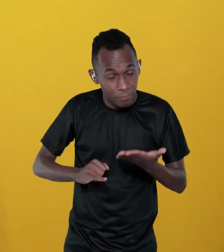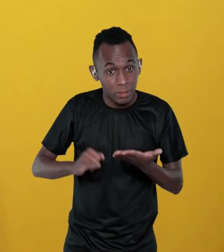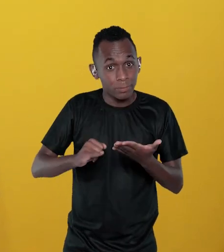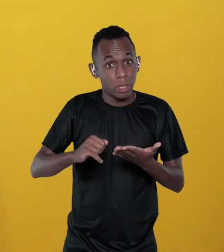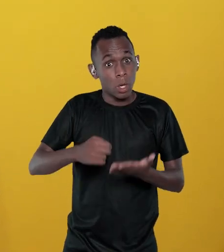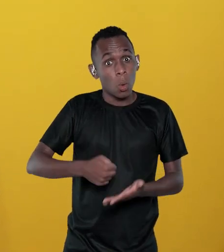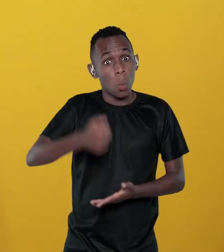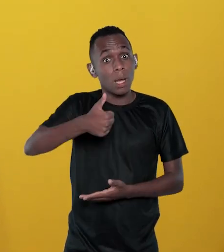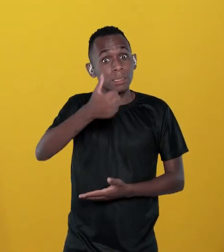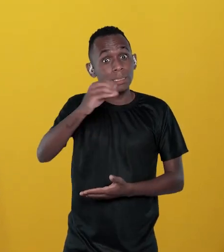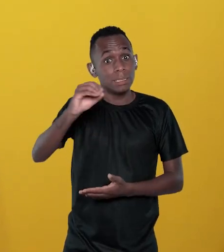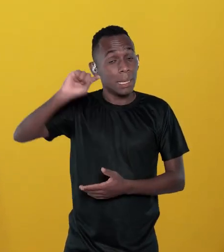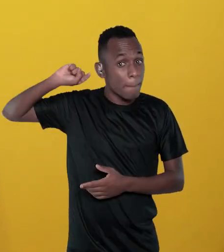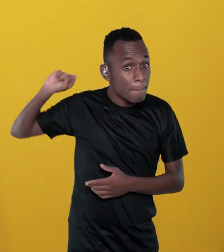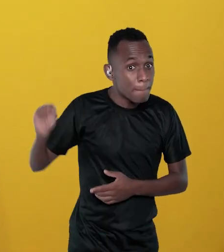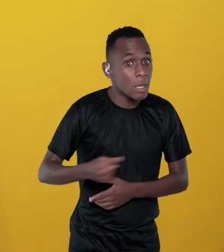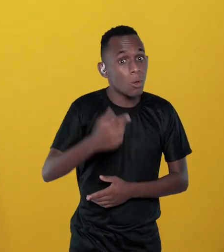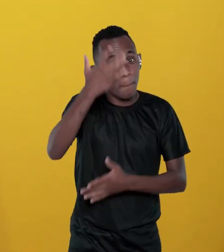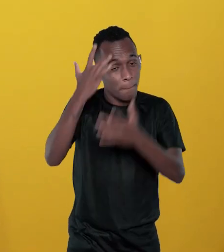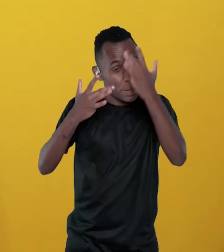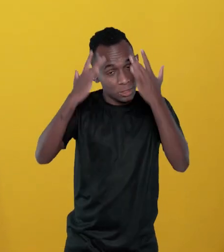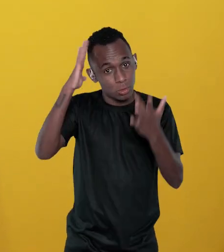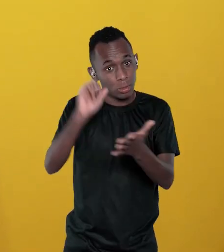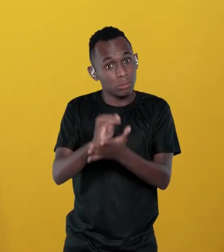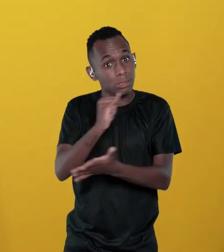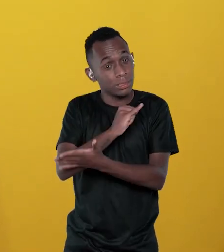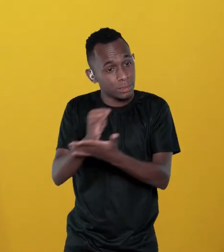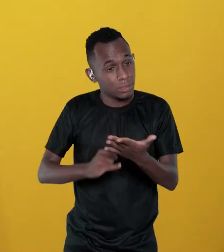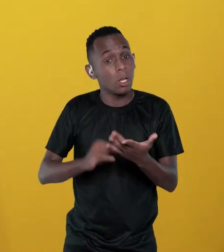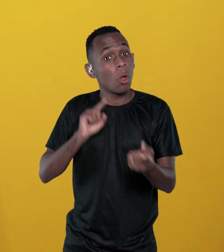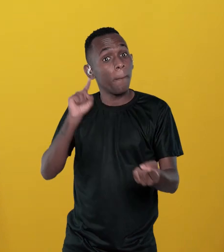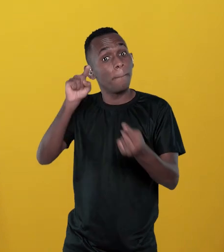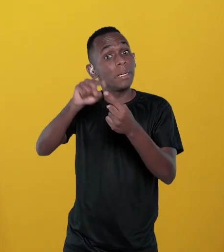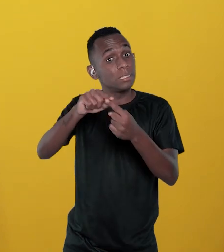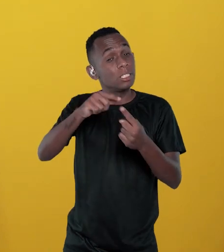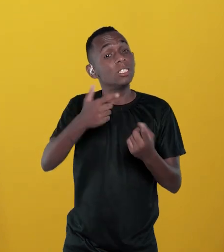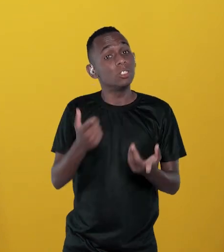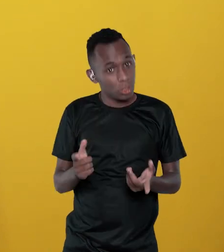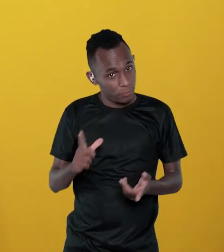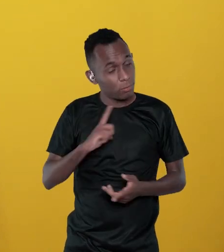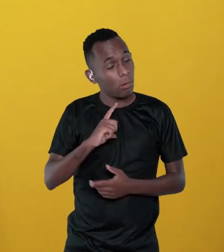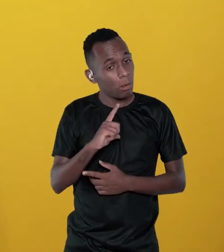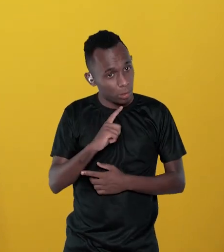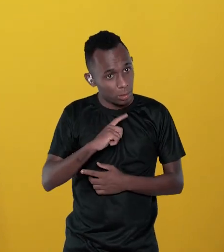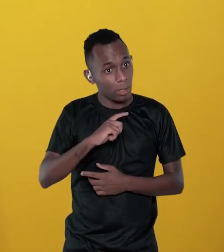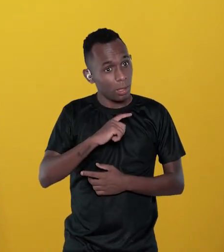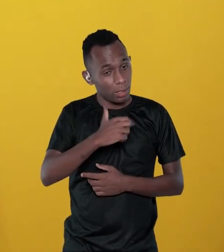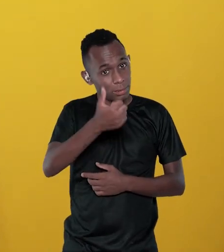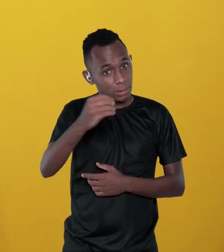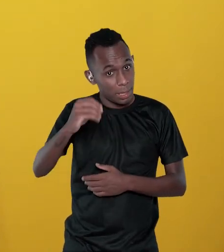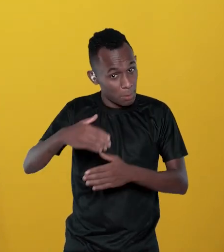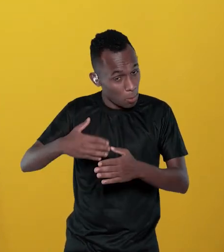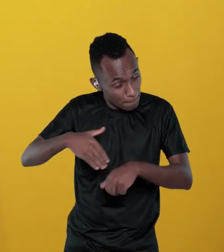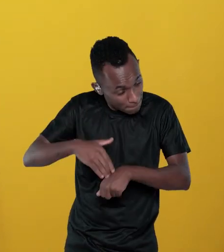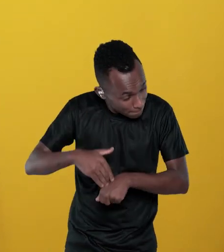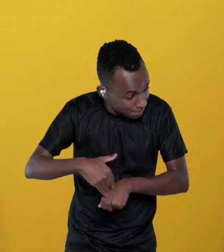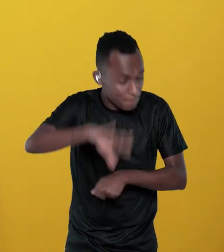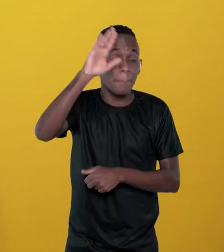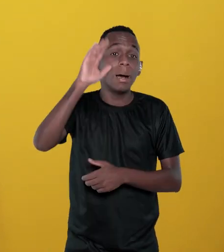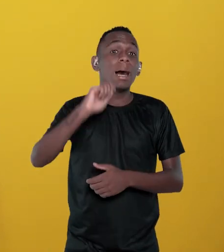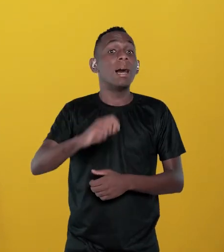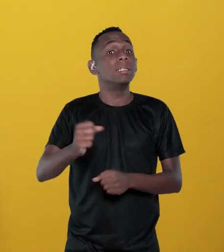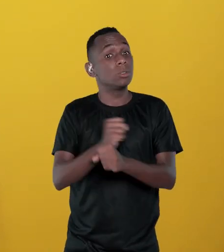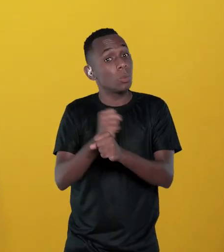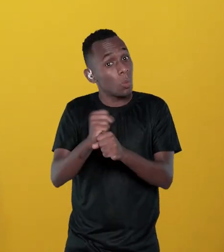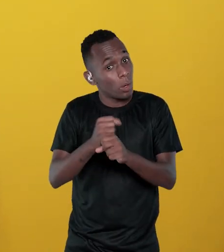Sempre um Papo. Aproveito para te convidar a se inscrever. A gente está chegando a 100 mil inscritos aqui no canal. Já estamos